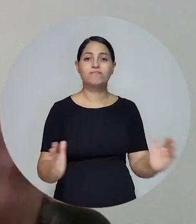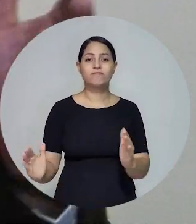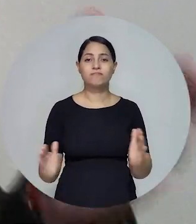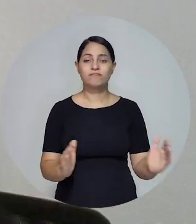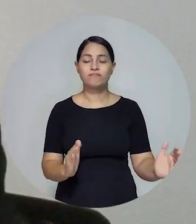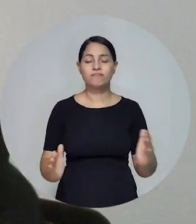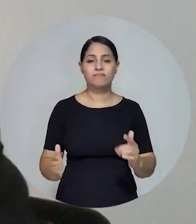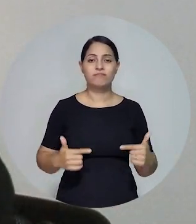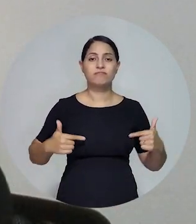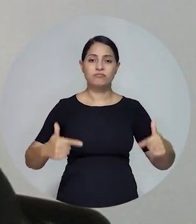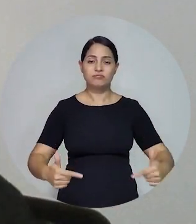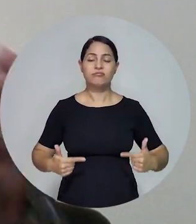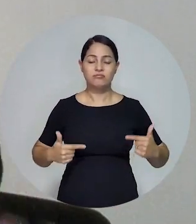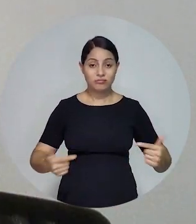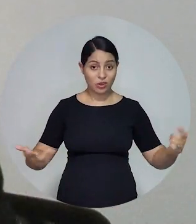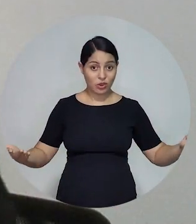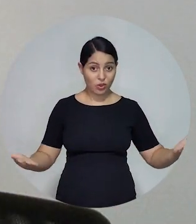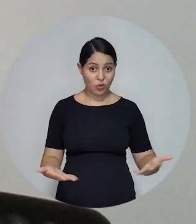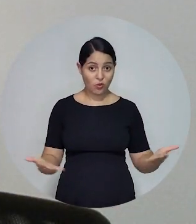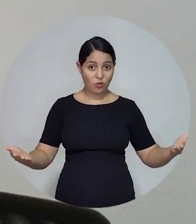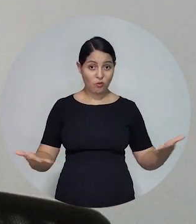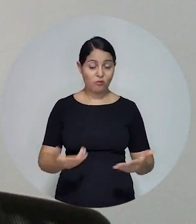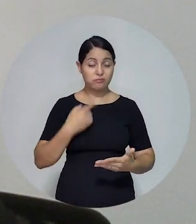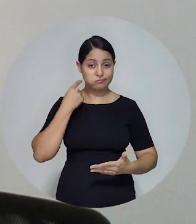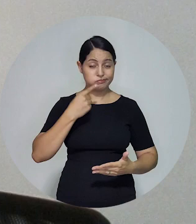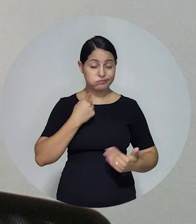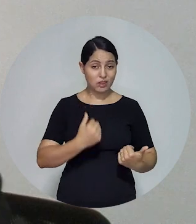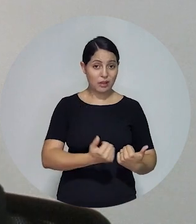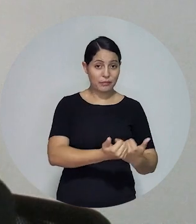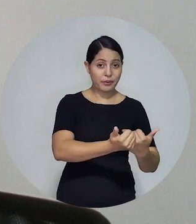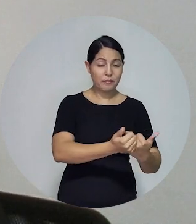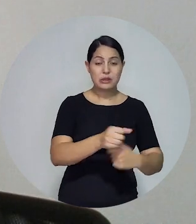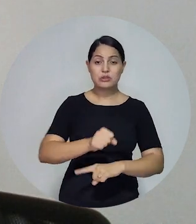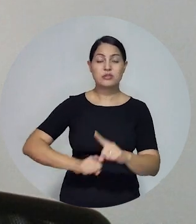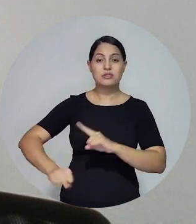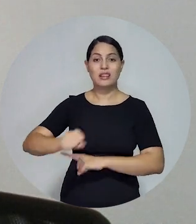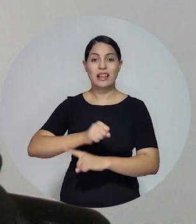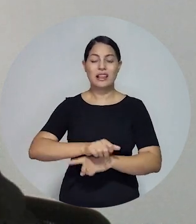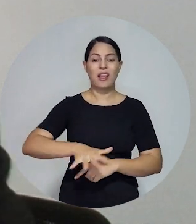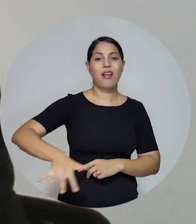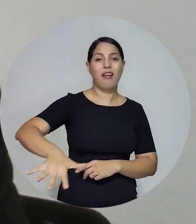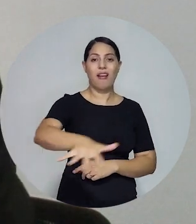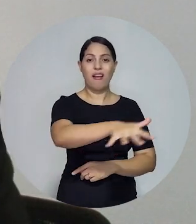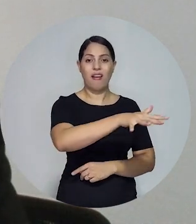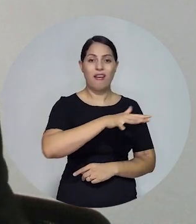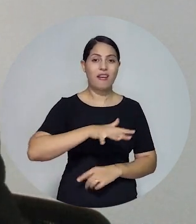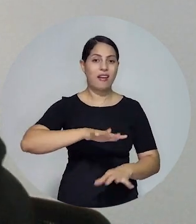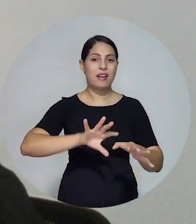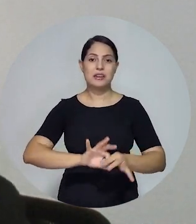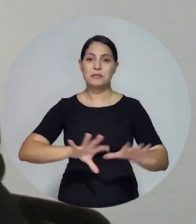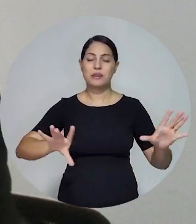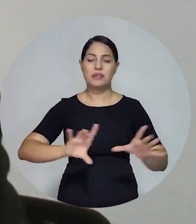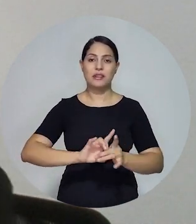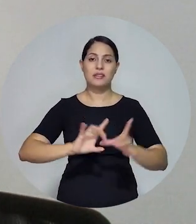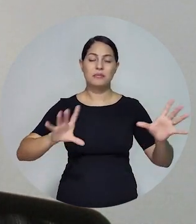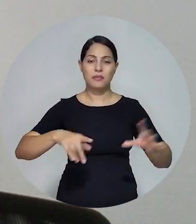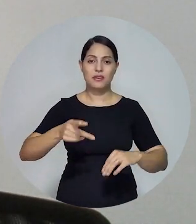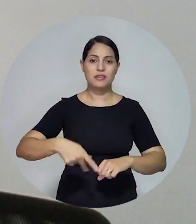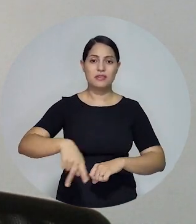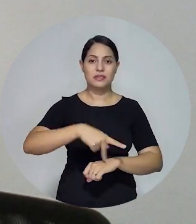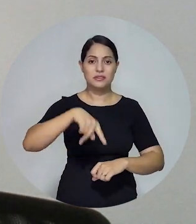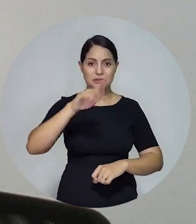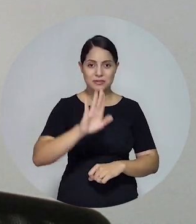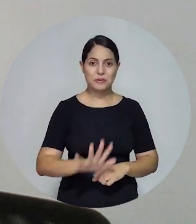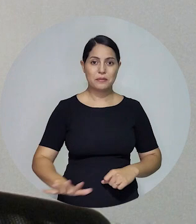gestões, integradas por advogados e advogados combativos, hoje entrega não só para a advocacia, mas para a sociedade, o espaço da Casa